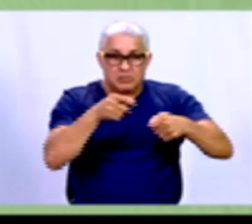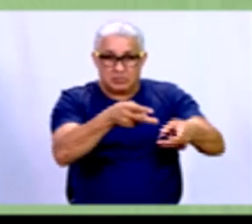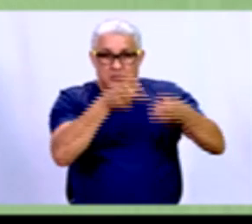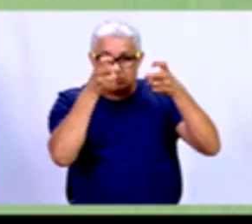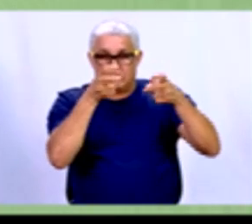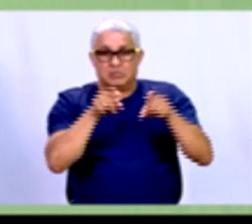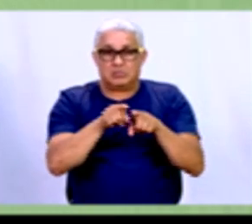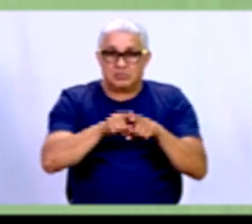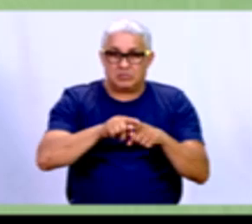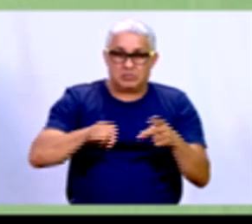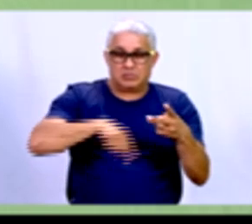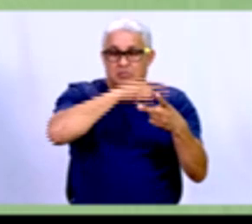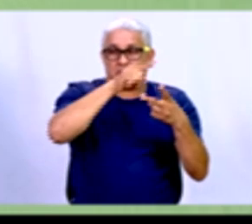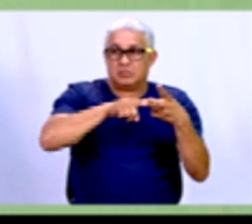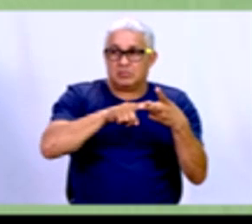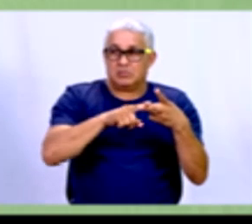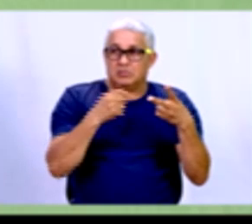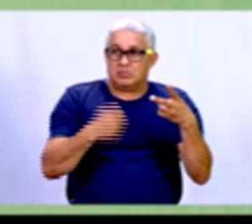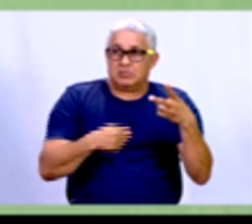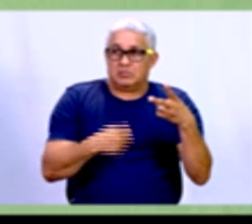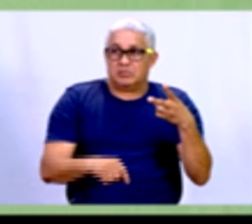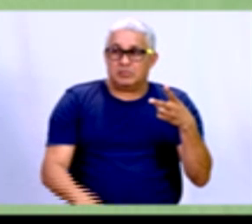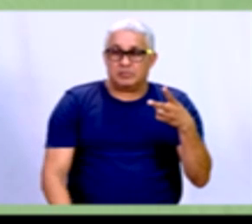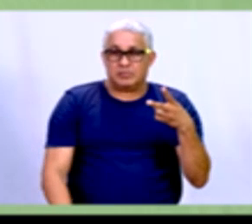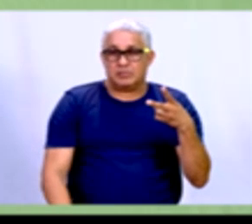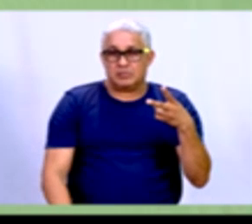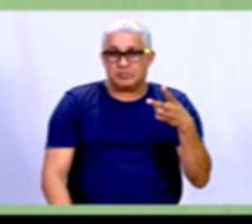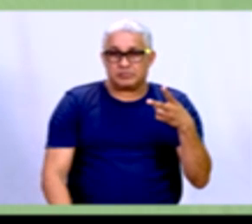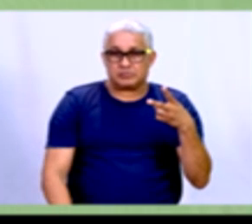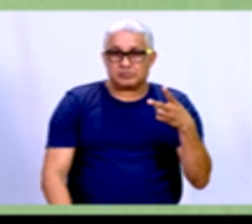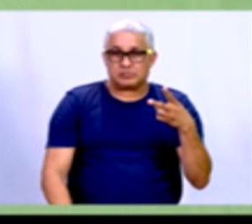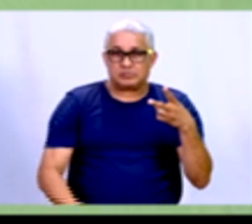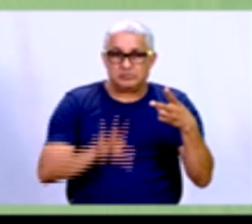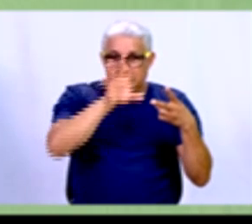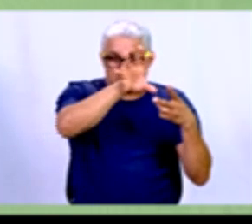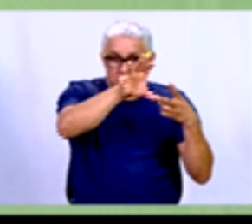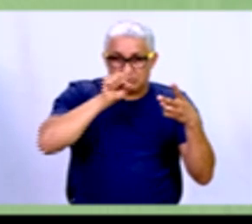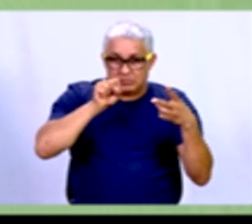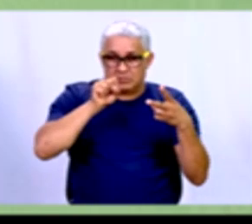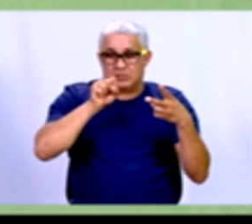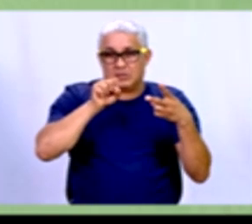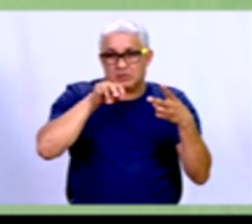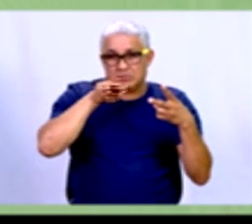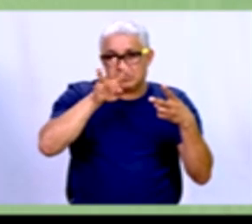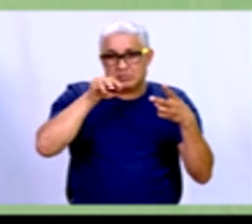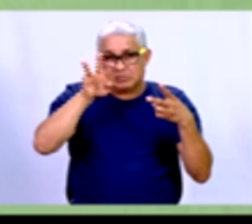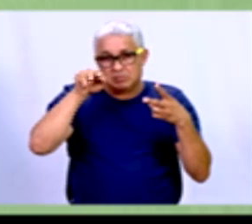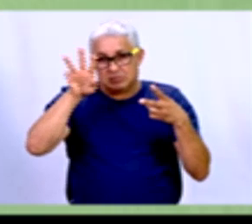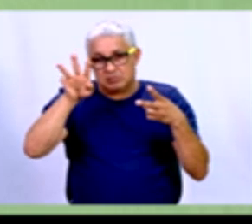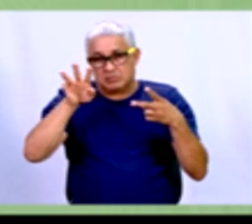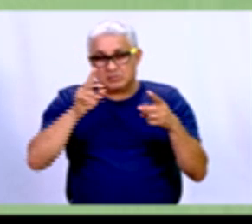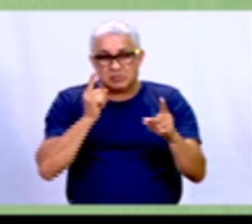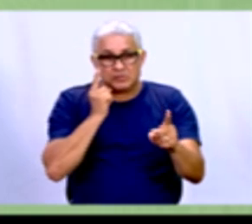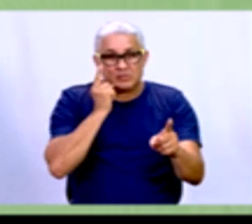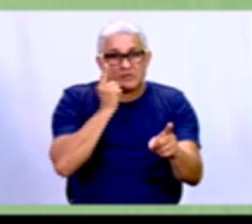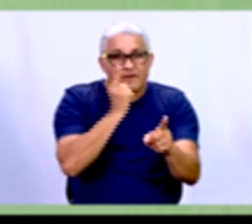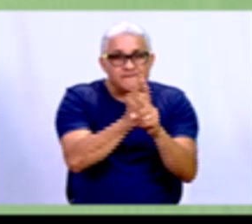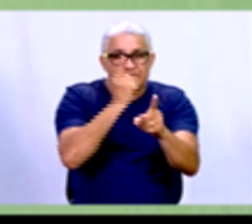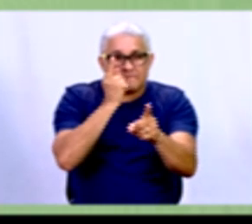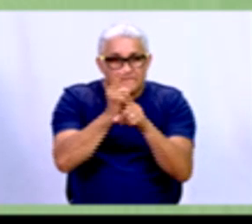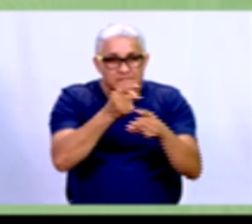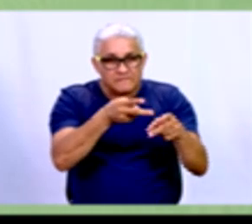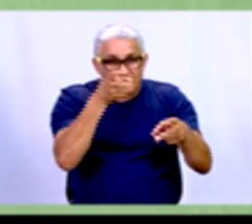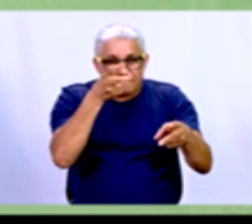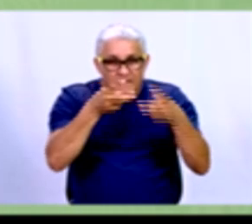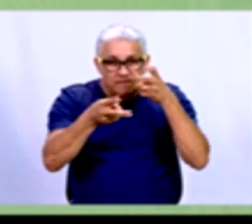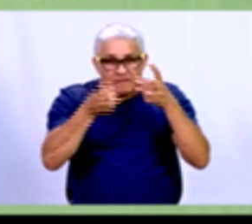Na questão seguinte, vocês devem pegar esses sites que são outros e identificar 10